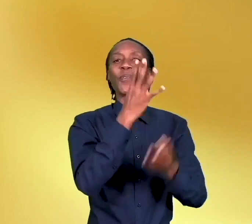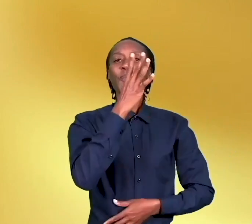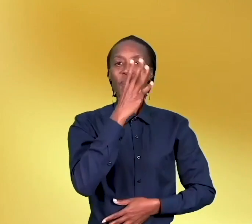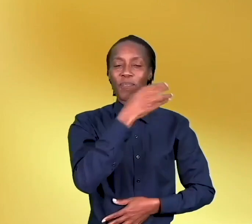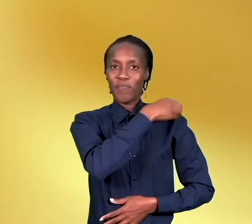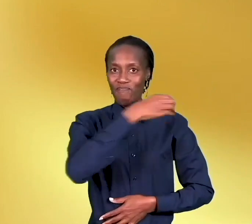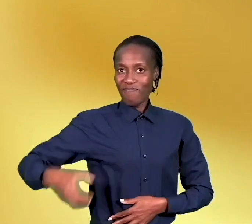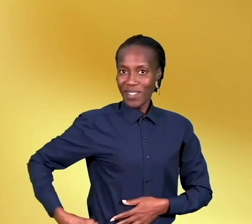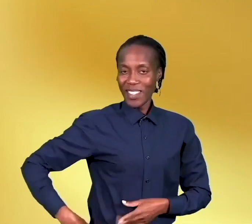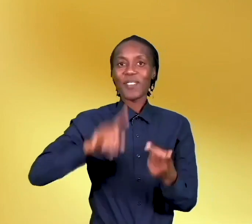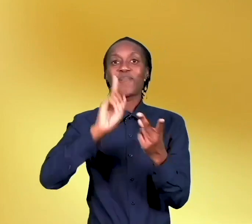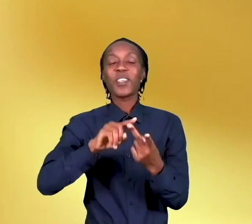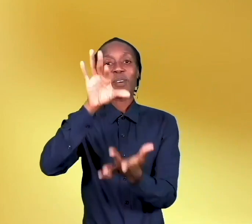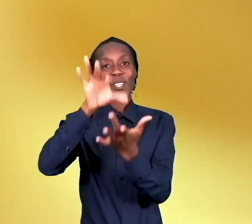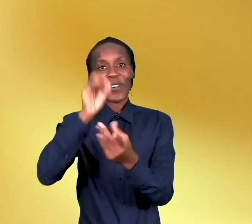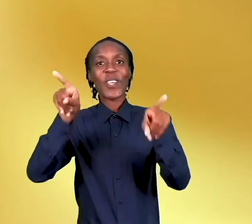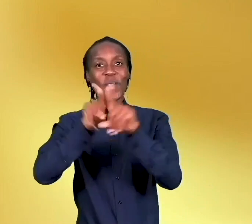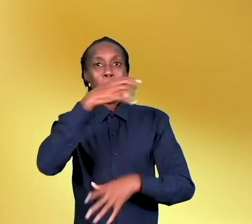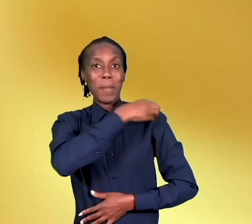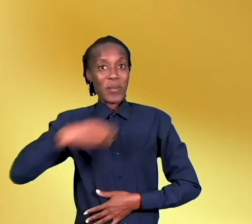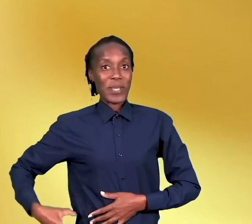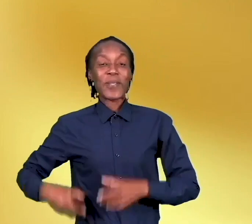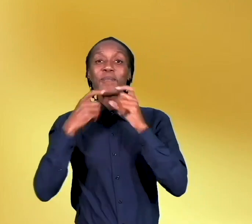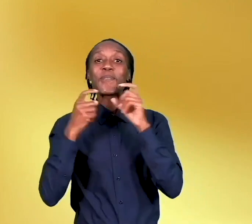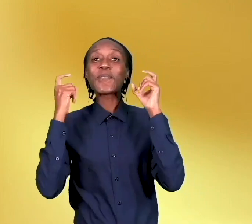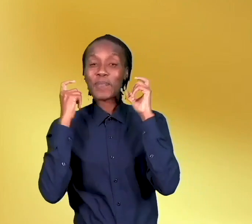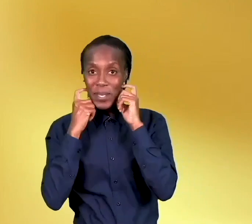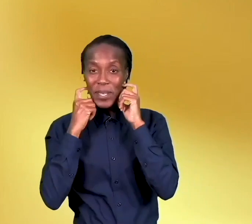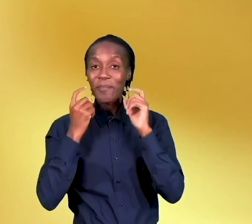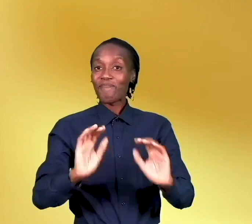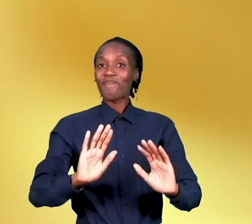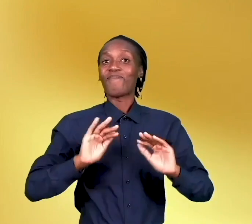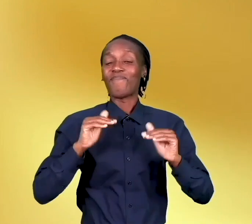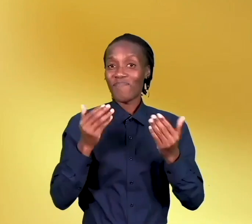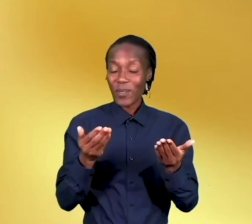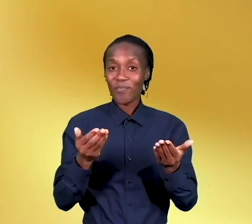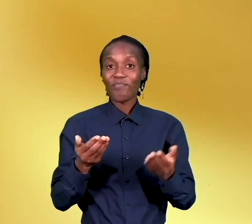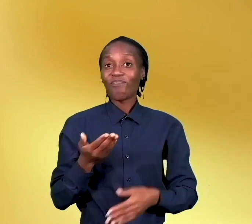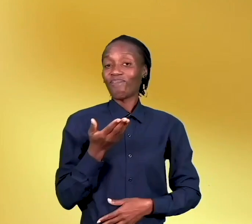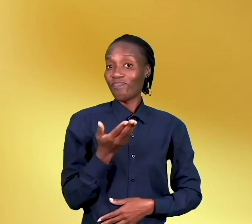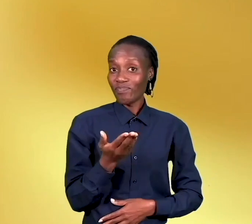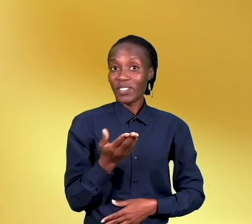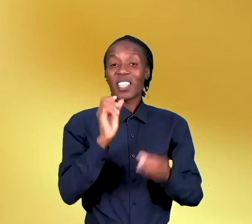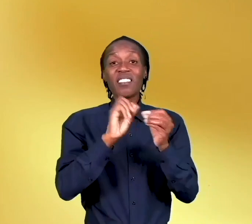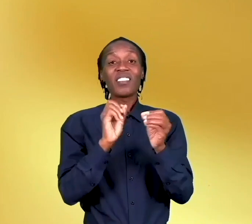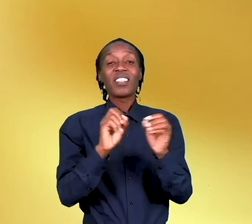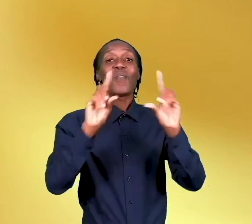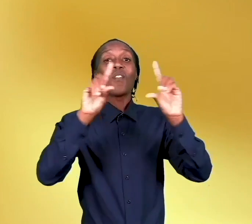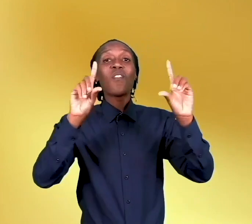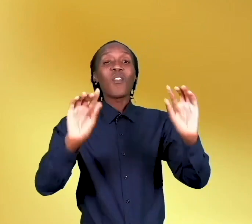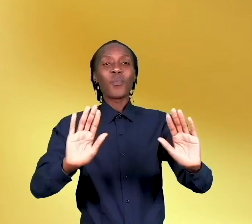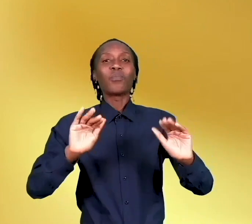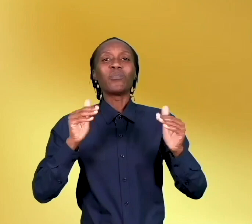eleições municipais e eleições gerais. As municipais servem para escolher quem vai dirigir